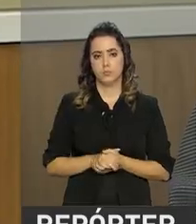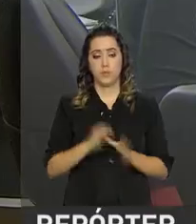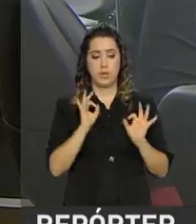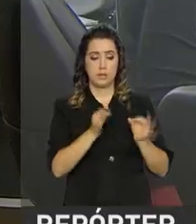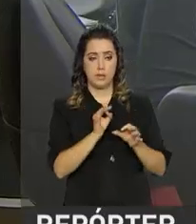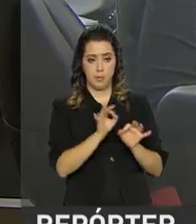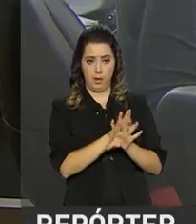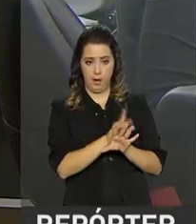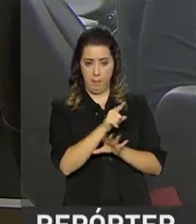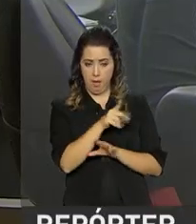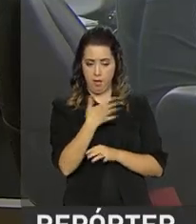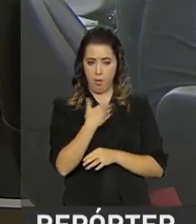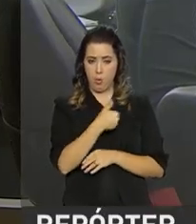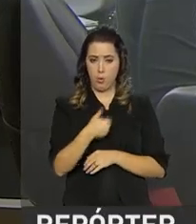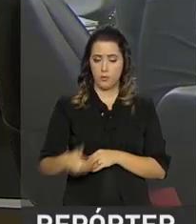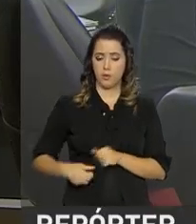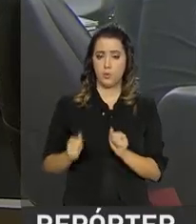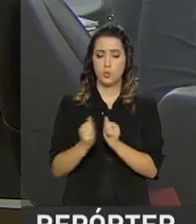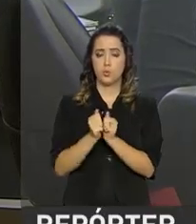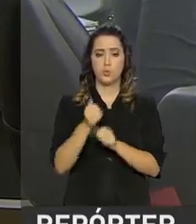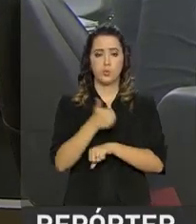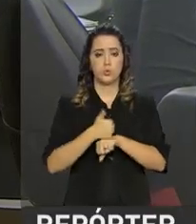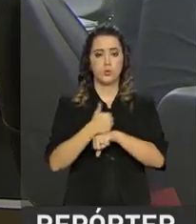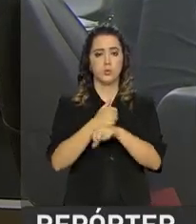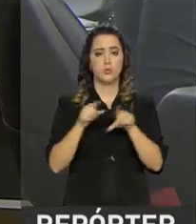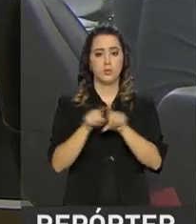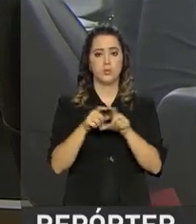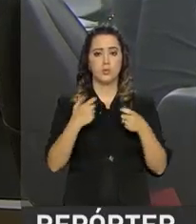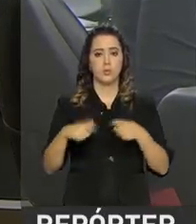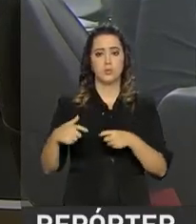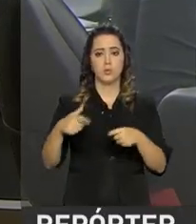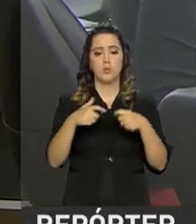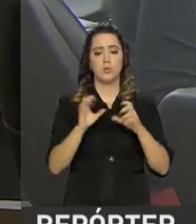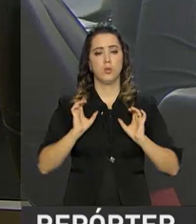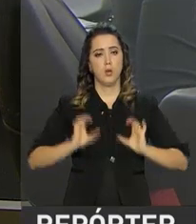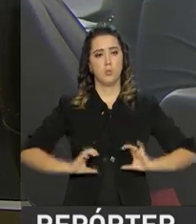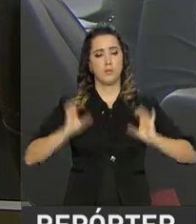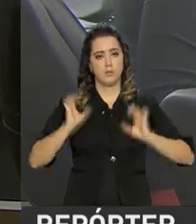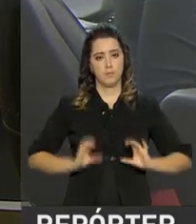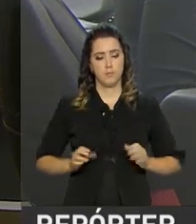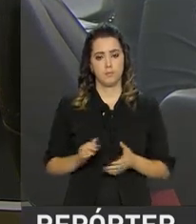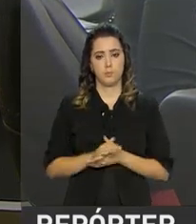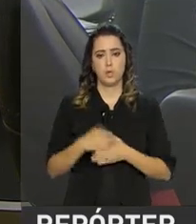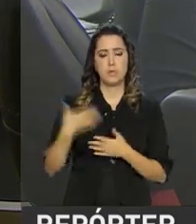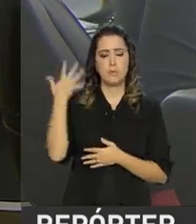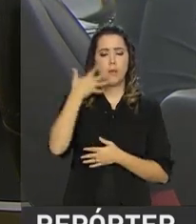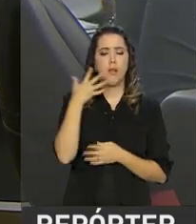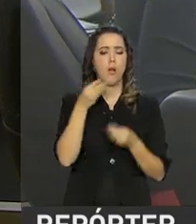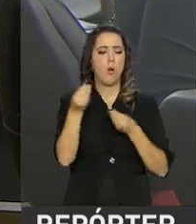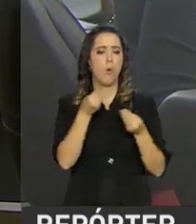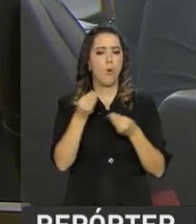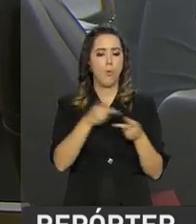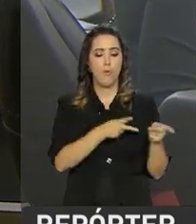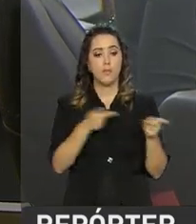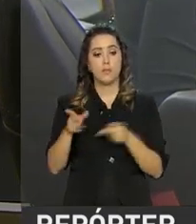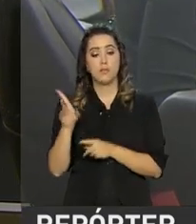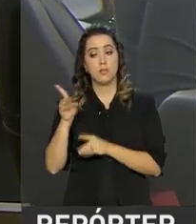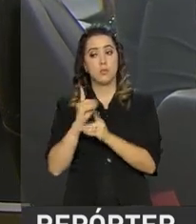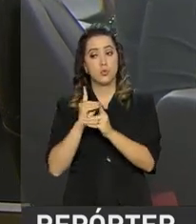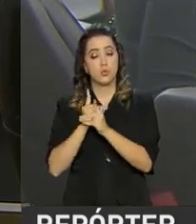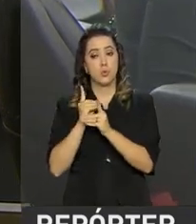terminar rogério além de governos especialista vai ter espaço também para a participação social não é isso conta pra gente o que é que o visitante vai encontrar